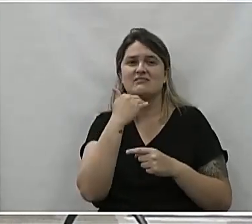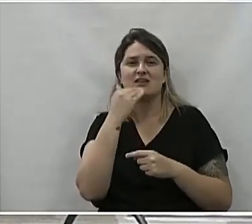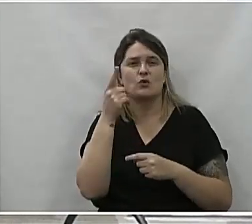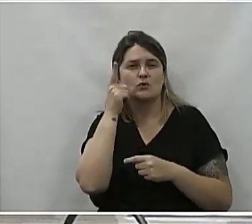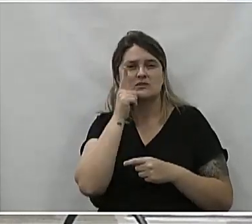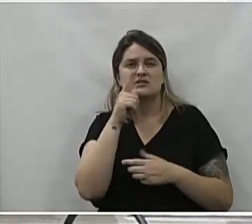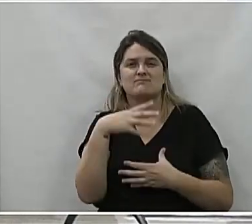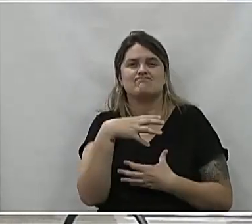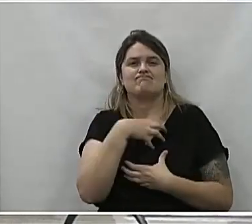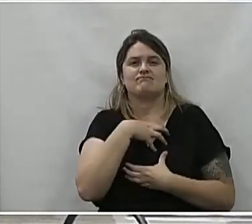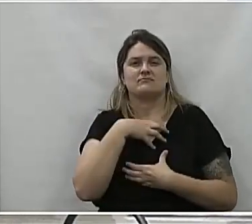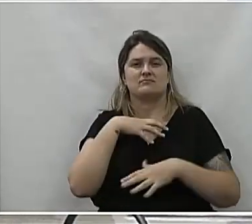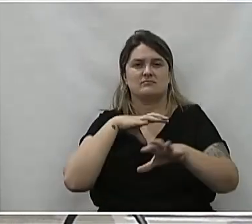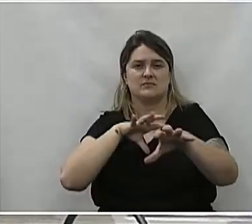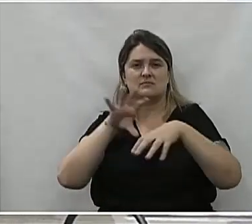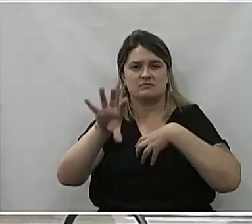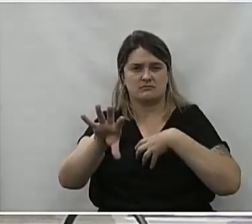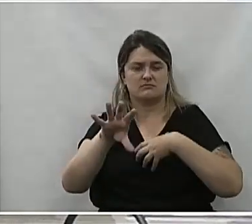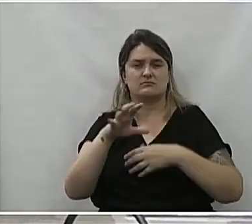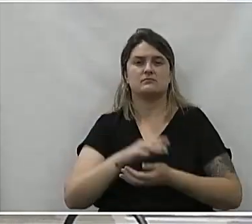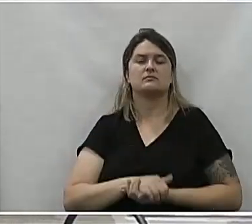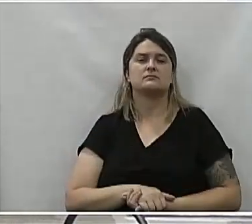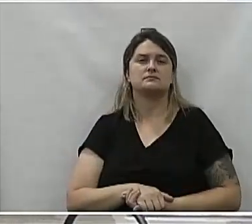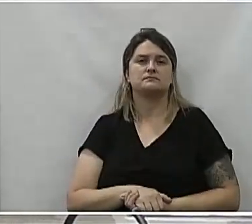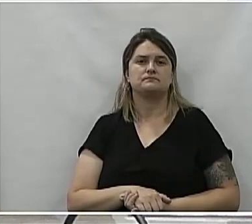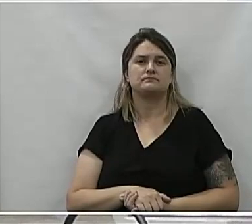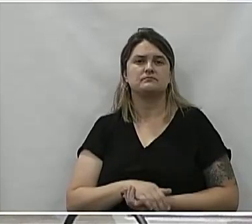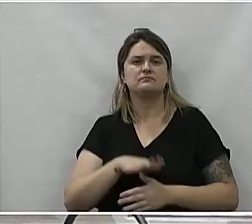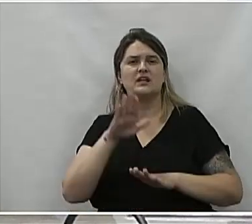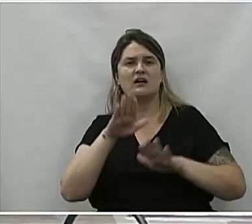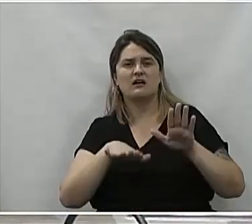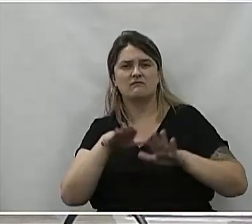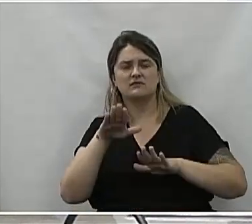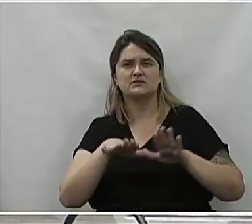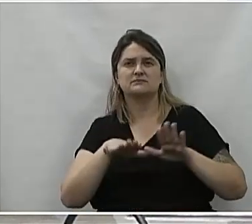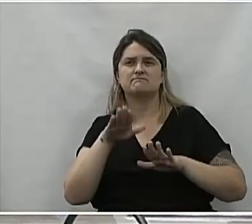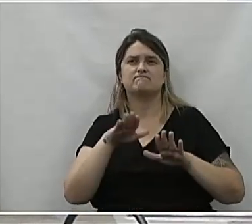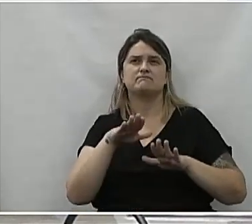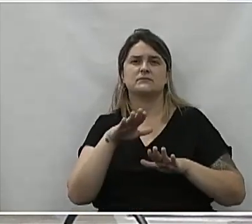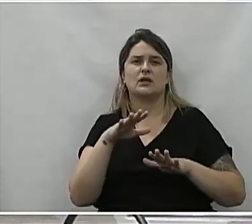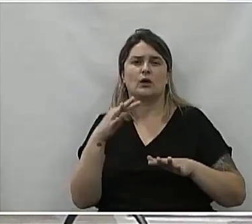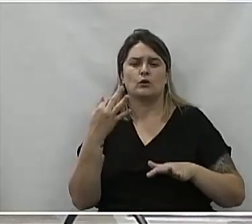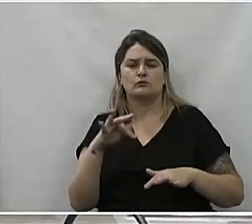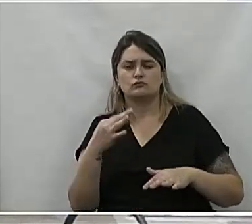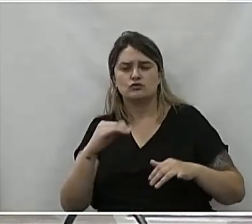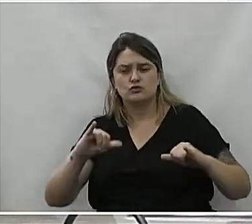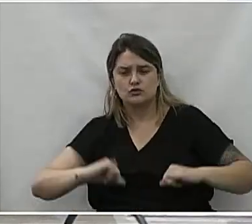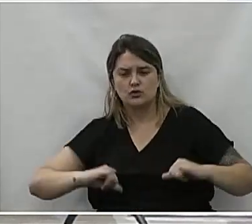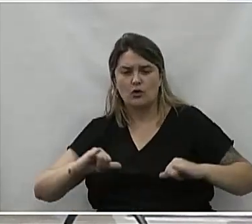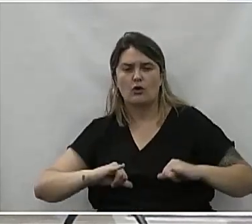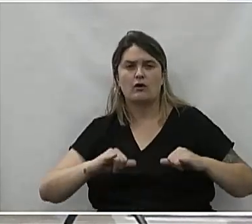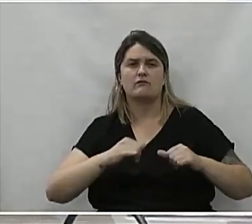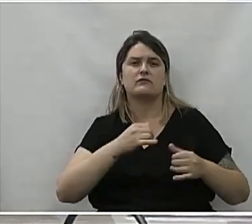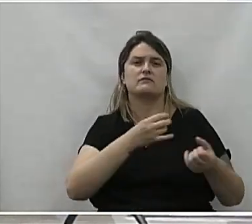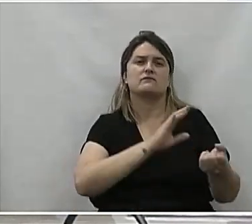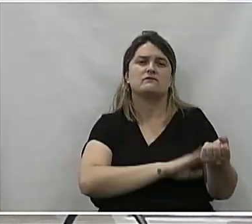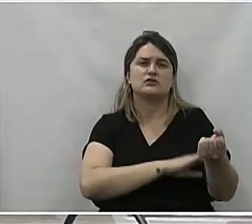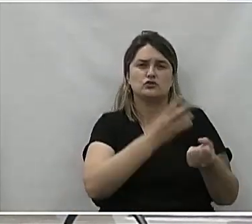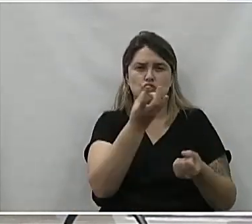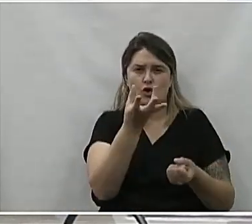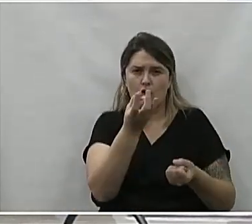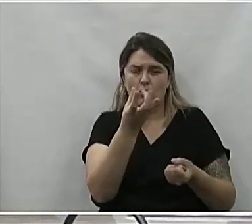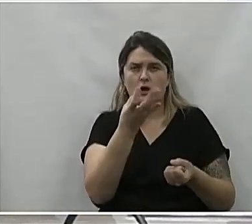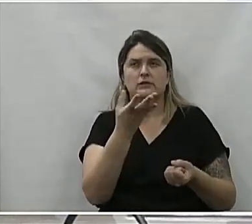Sentir realmente A dor Do outro Muitas vezes É Dores relacionado Ao vício Com drogas